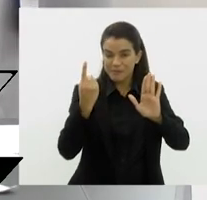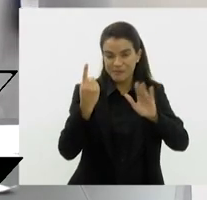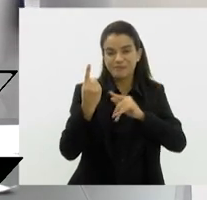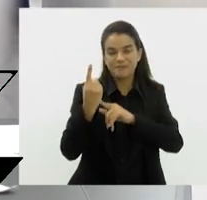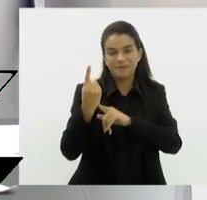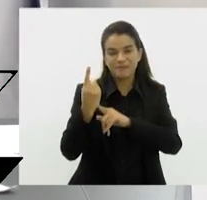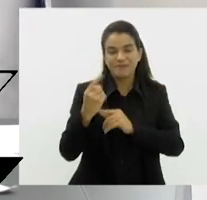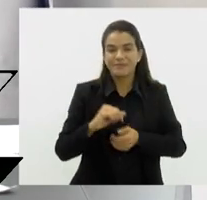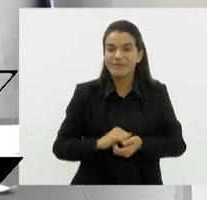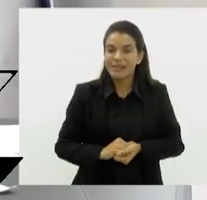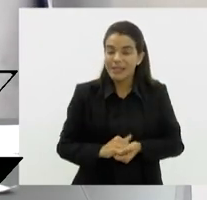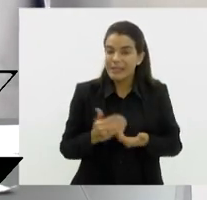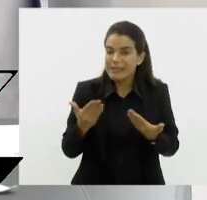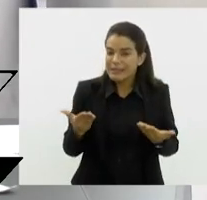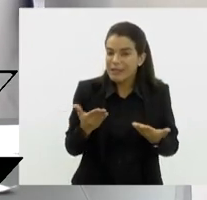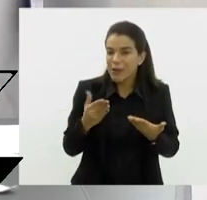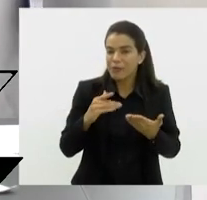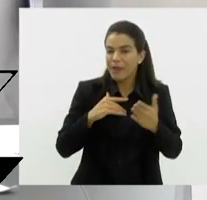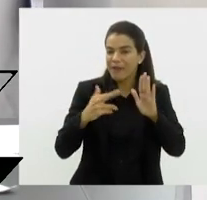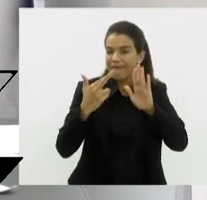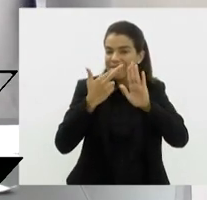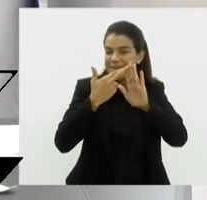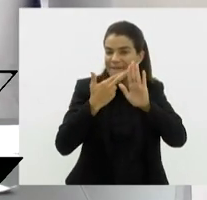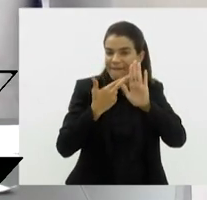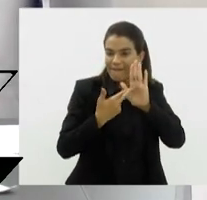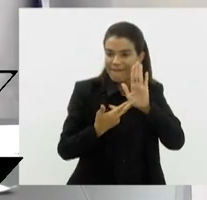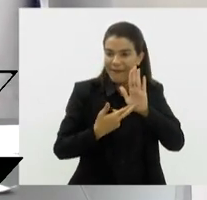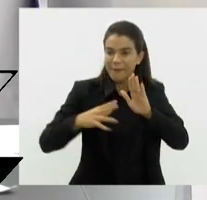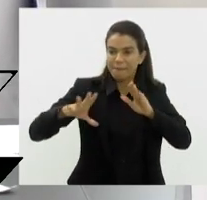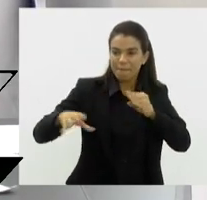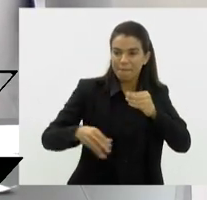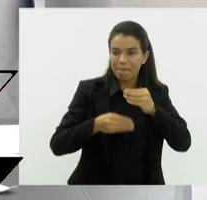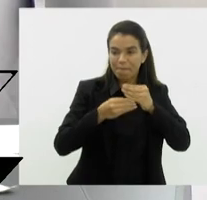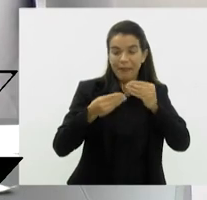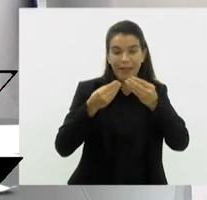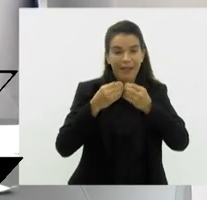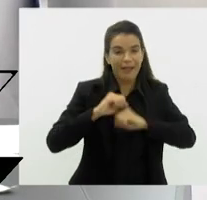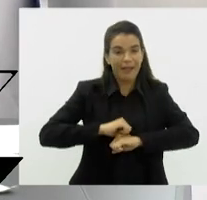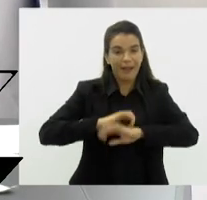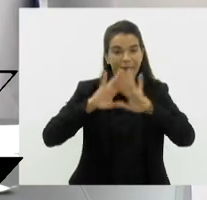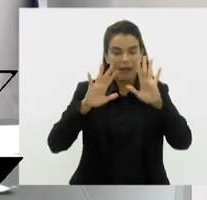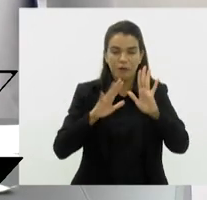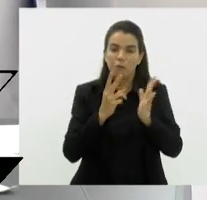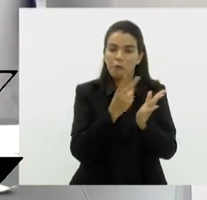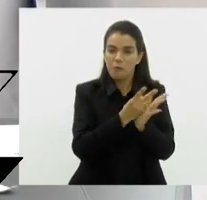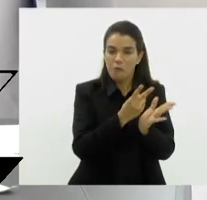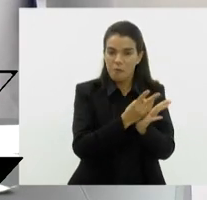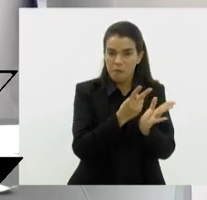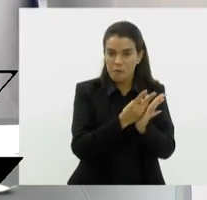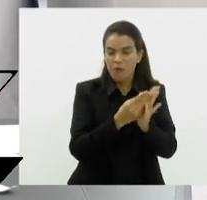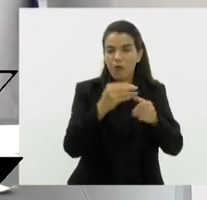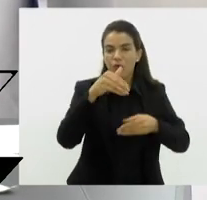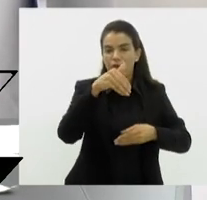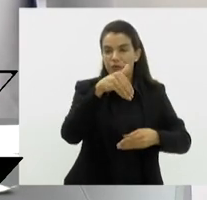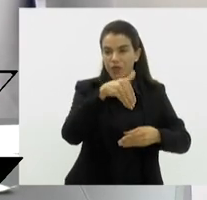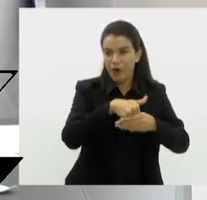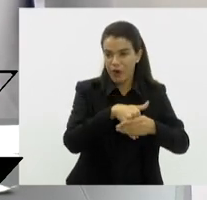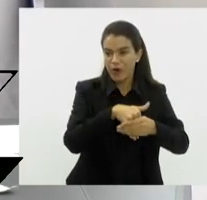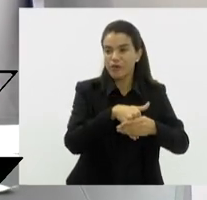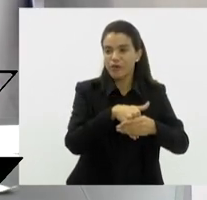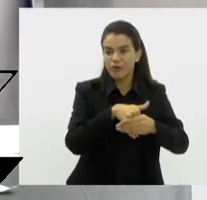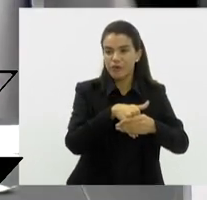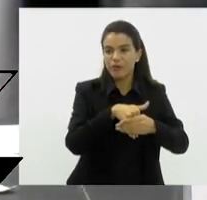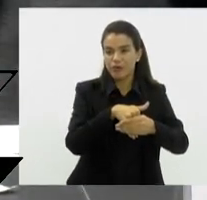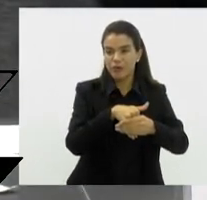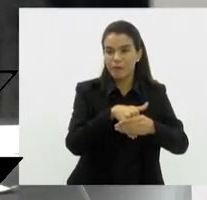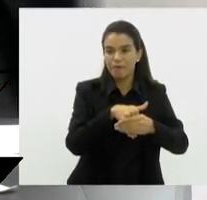seja, são todos os ingredientes aí da anexação que estão claros. Então, nesse sentido, eu mantenho o voto, já antecipando aqui, mantenho